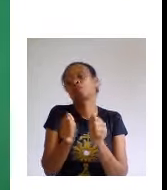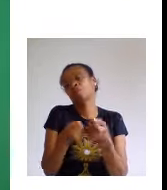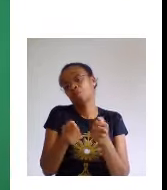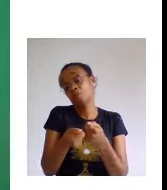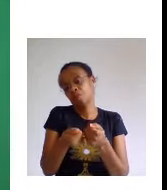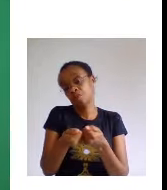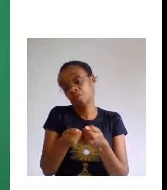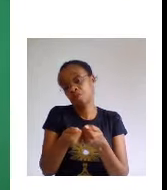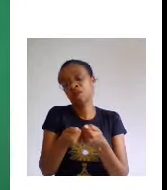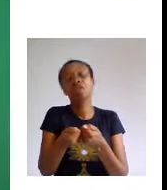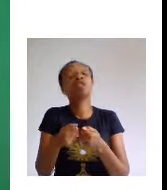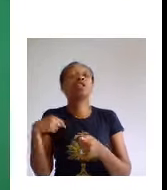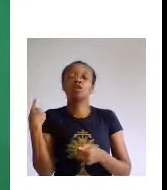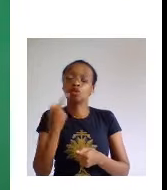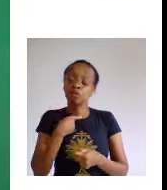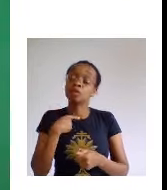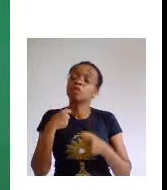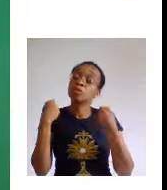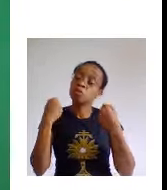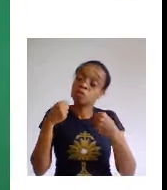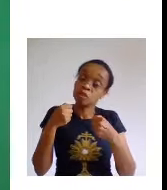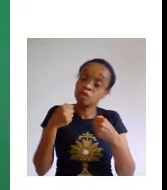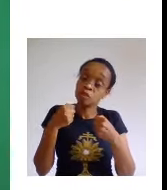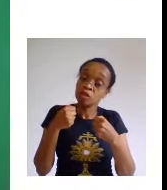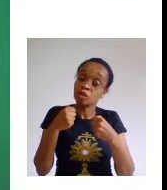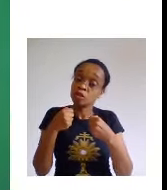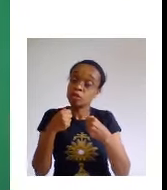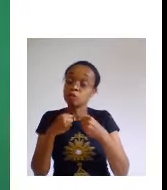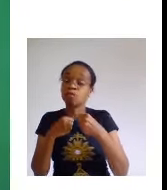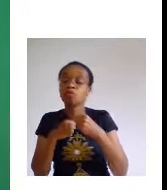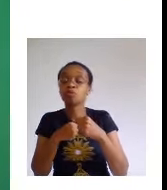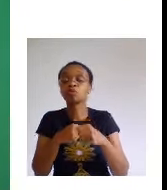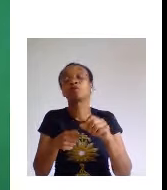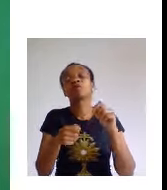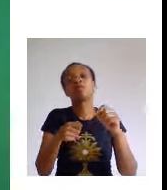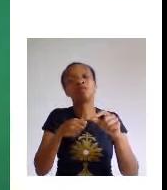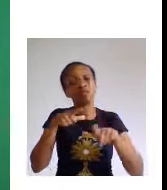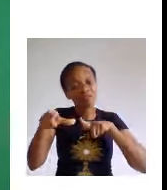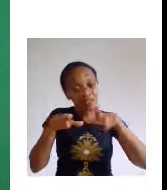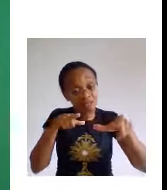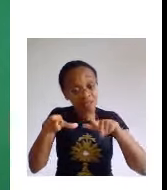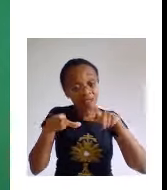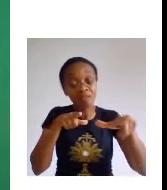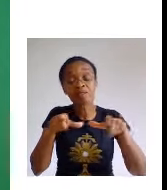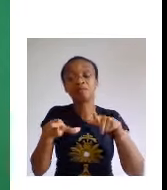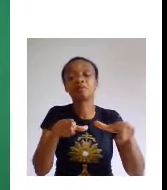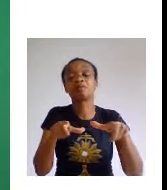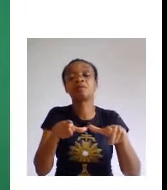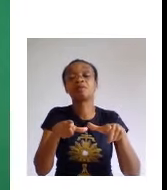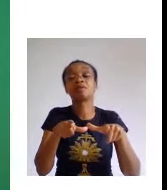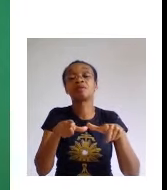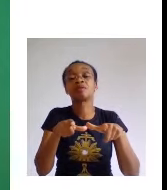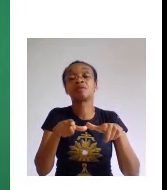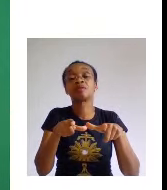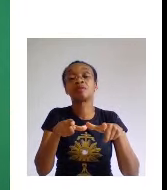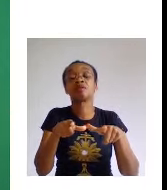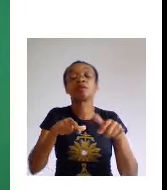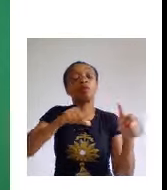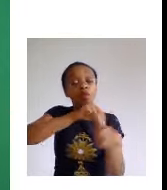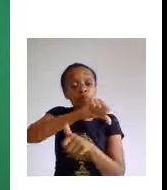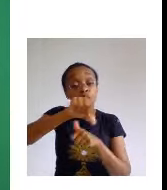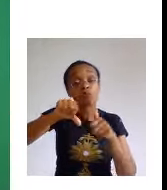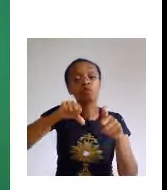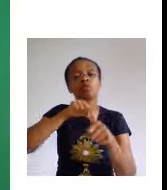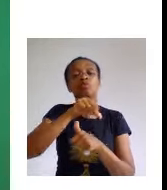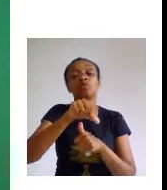indivíduos, como igreja, e nos dá a esperança de que, trabalhando para uma mudança